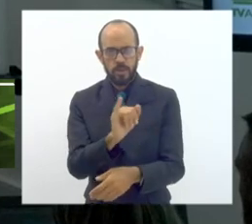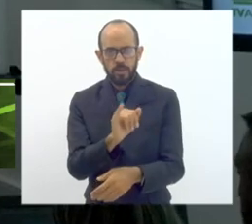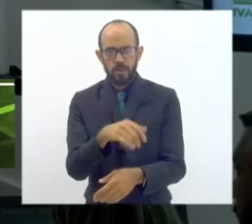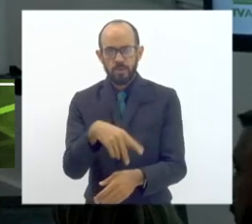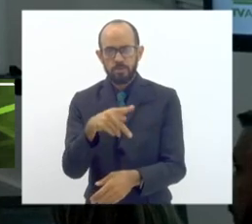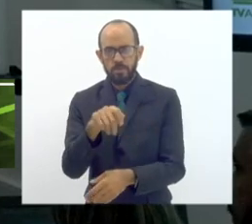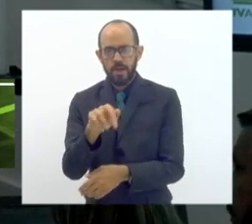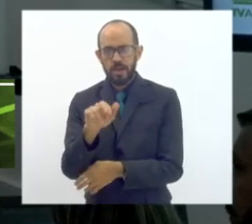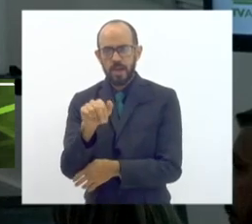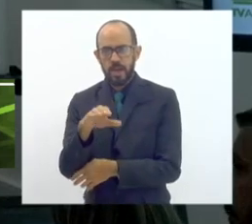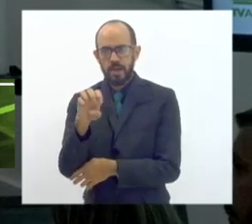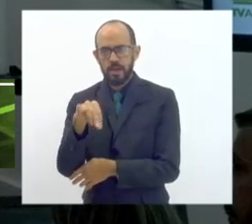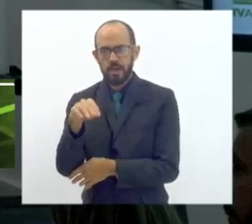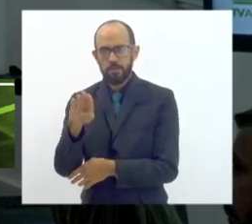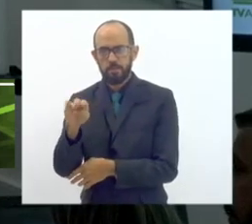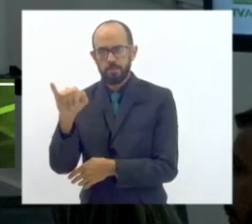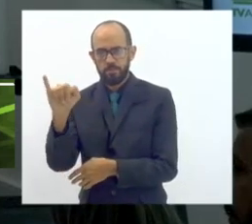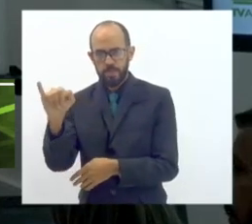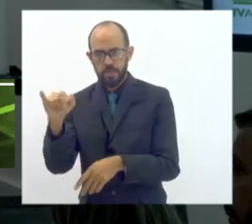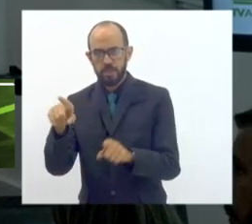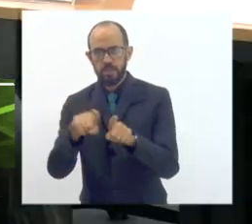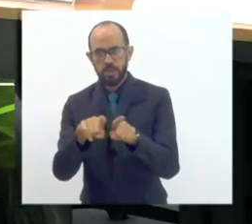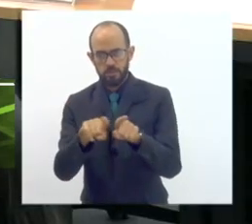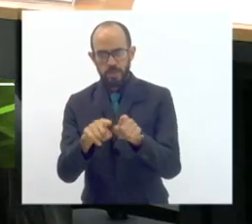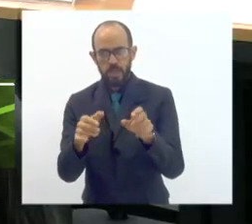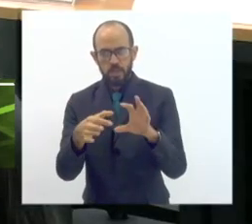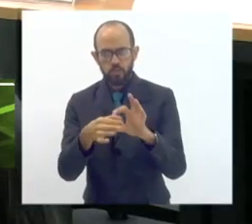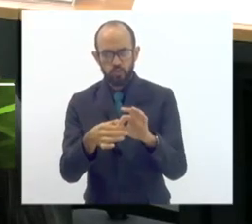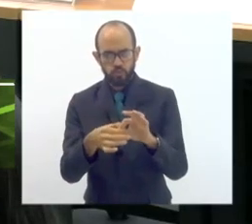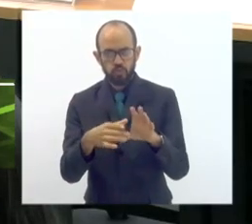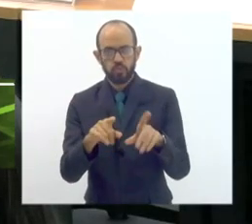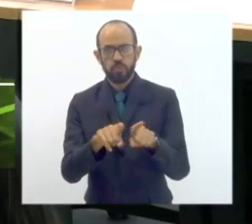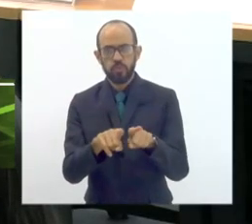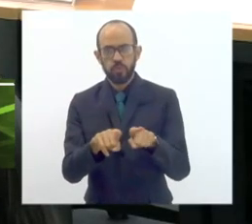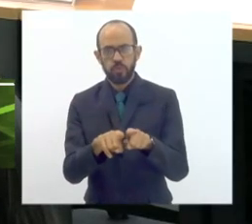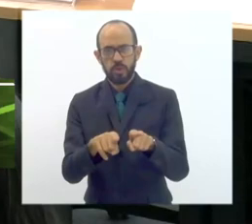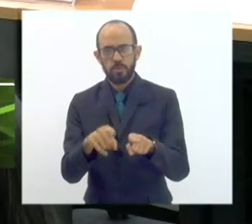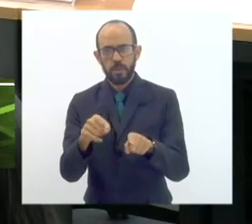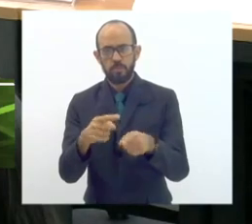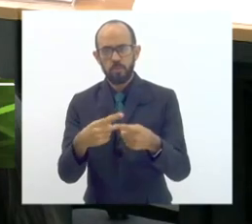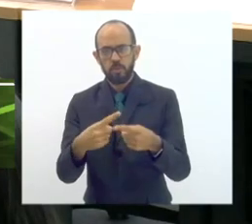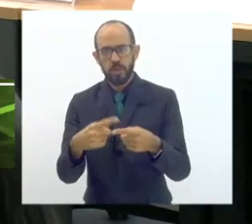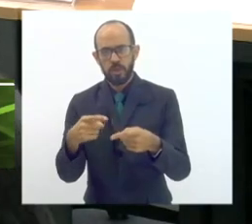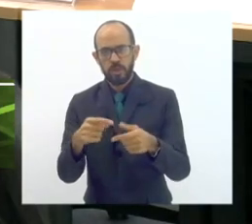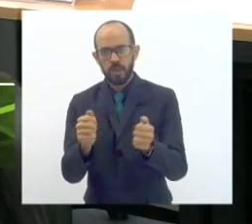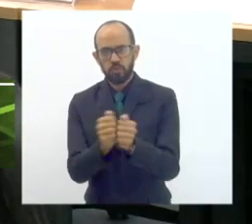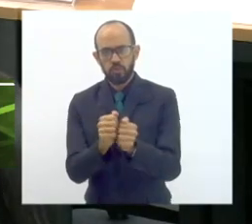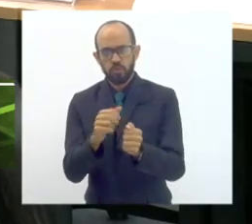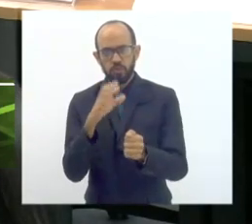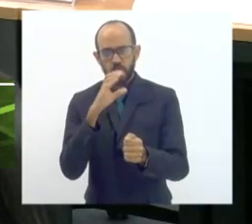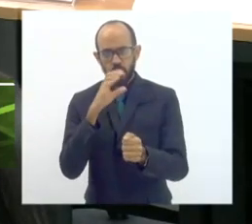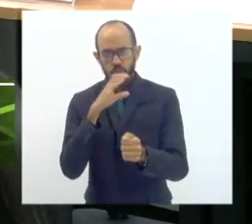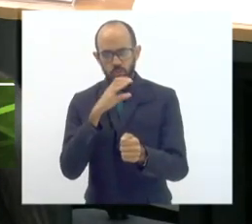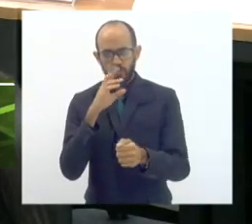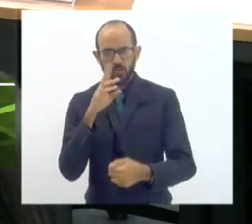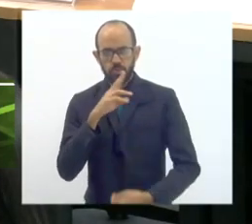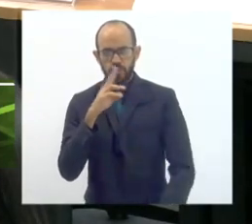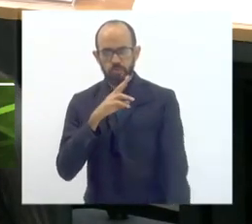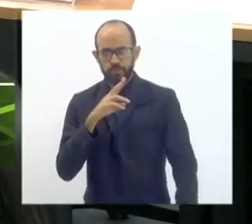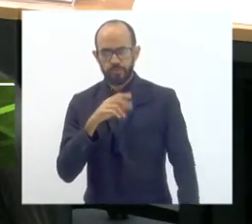porque Paracambi, apesar de ser da região Centro-Sul, regula conosco a questão da urgência e emergência. Quase